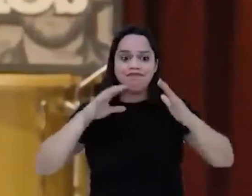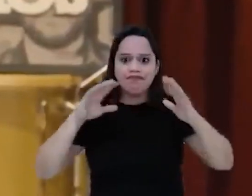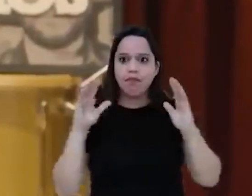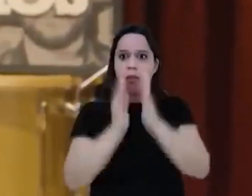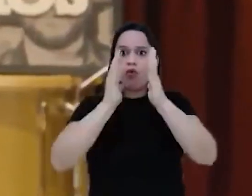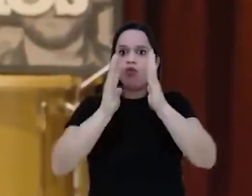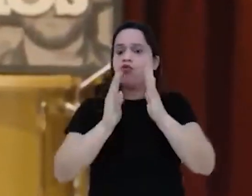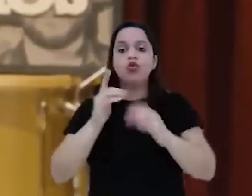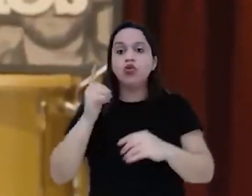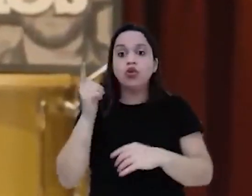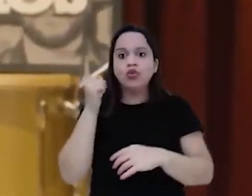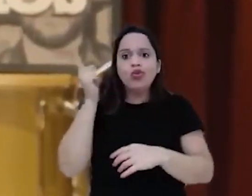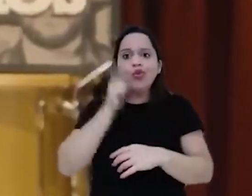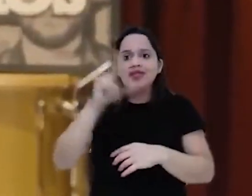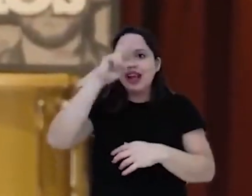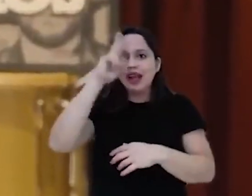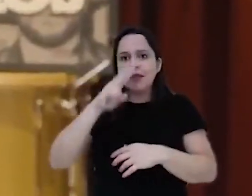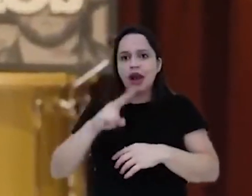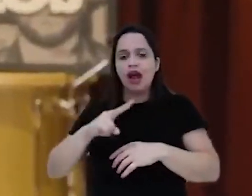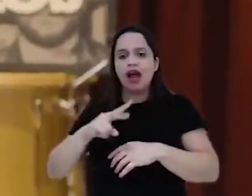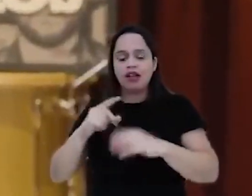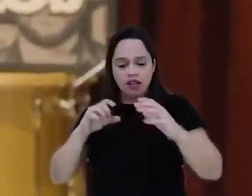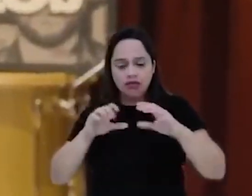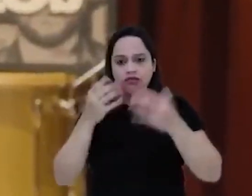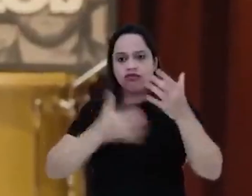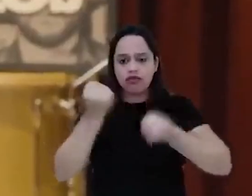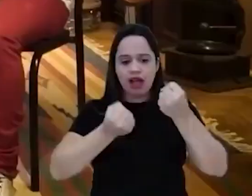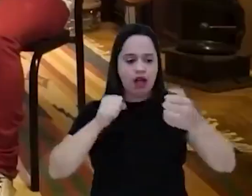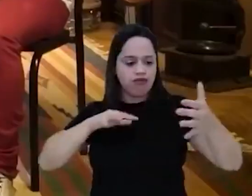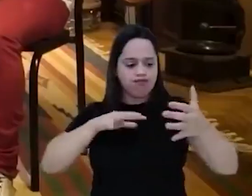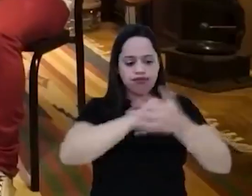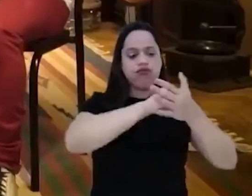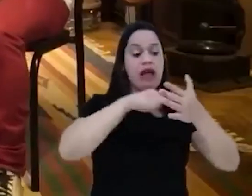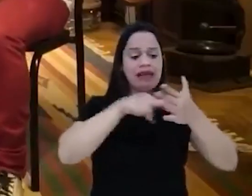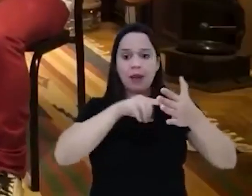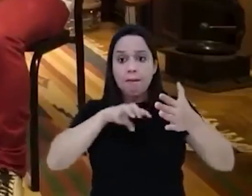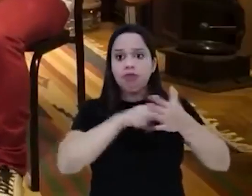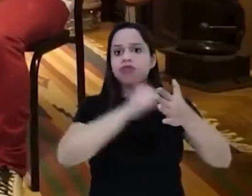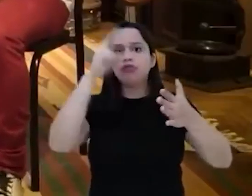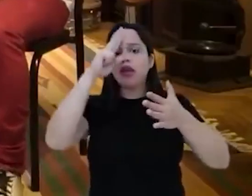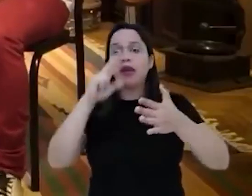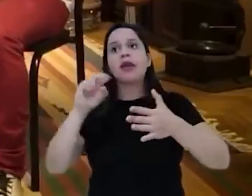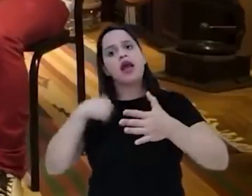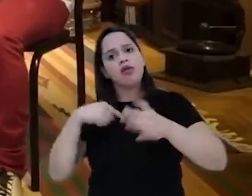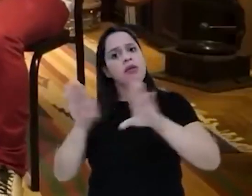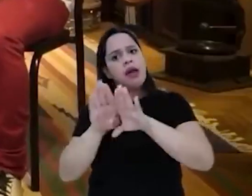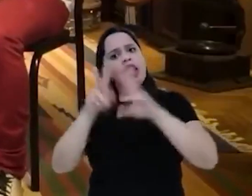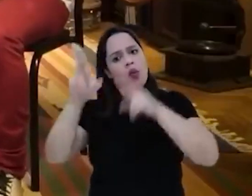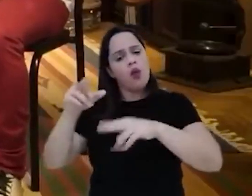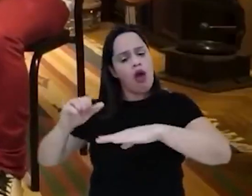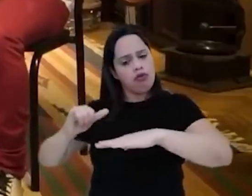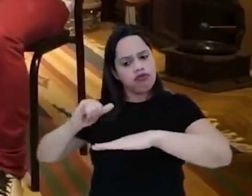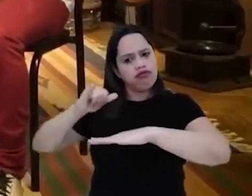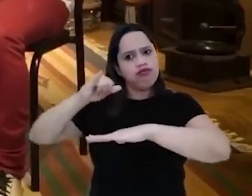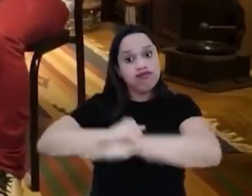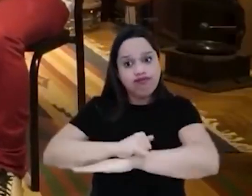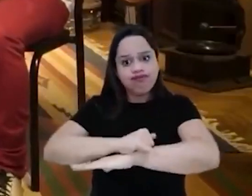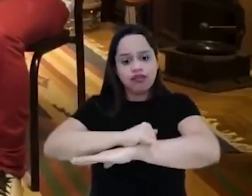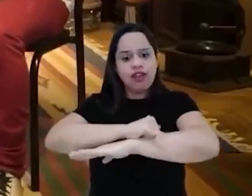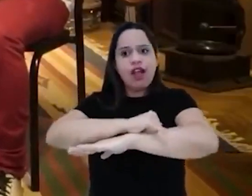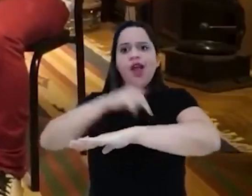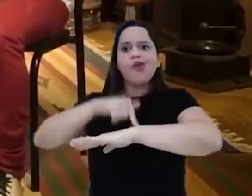do impacto não lembro porque aconteceu comigo na hora da batida um horário que a gente tipo Talvez uma coisa aí que o cérebro ele